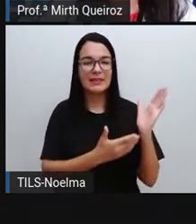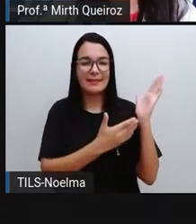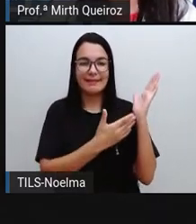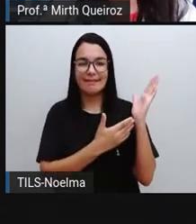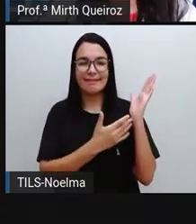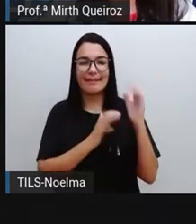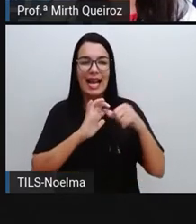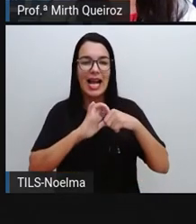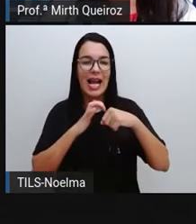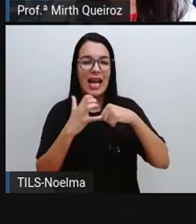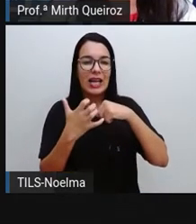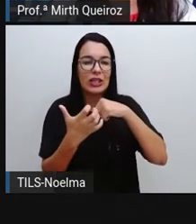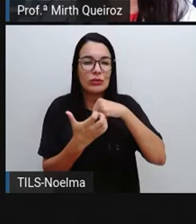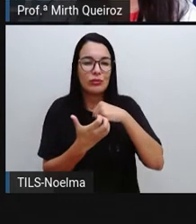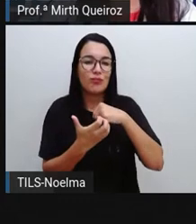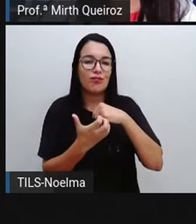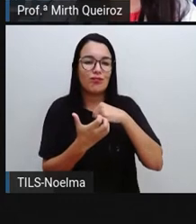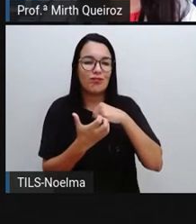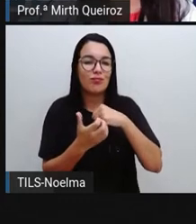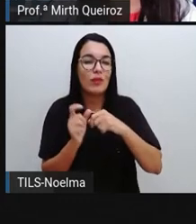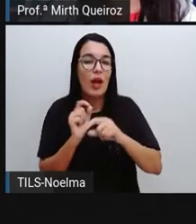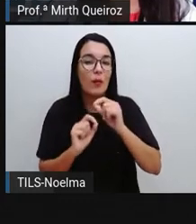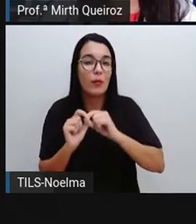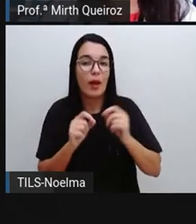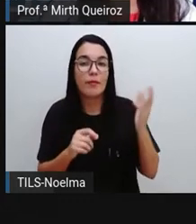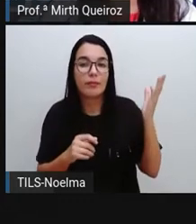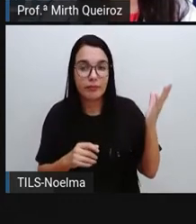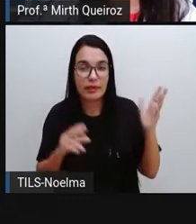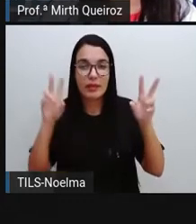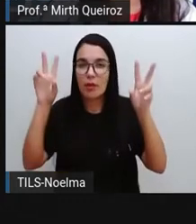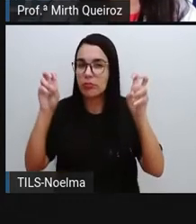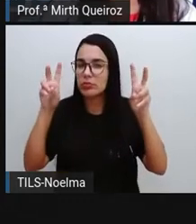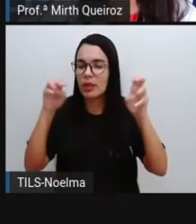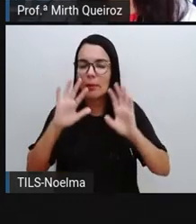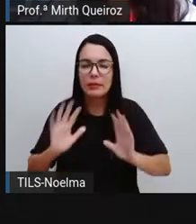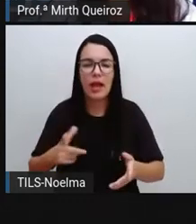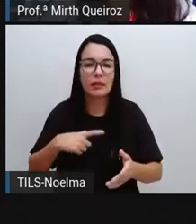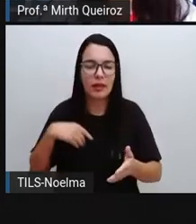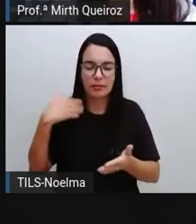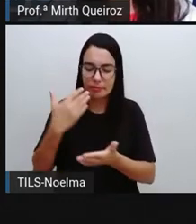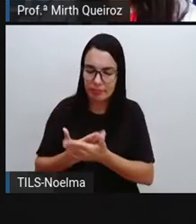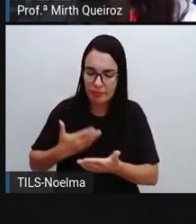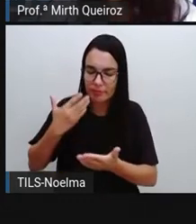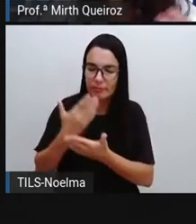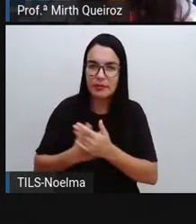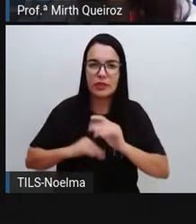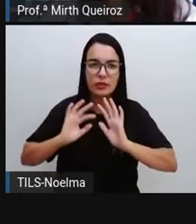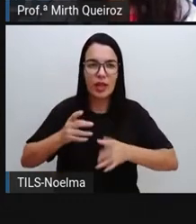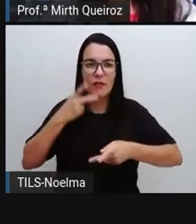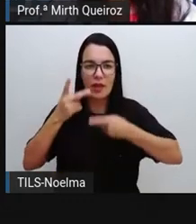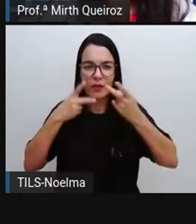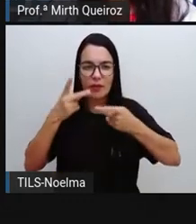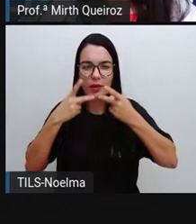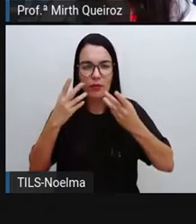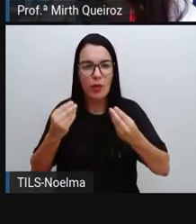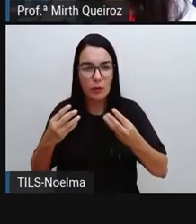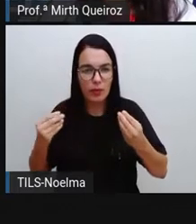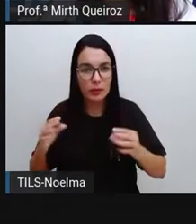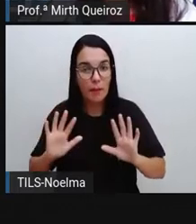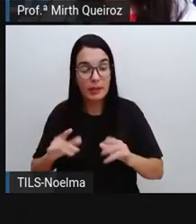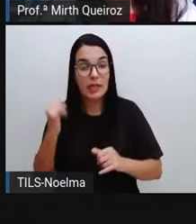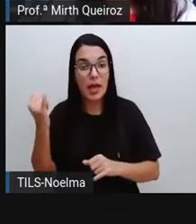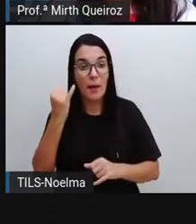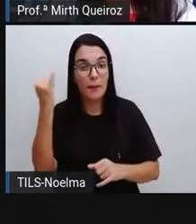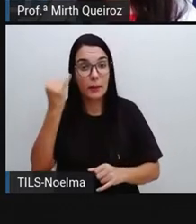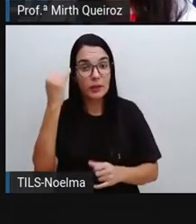sobre o coronavírus. Embora seja um tema que está bastante desgastado, a gente já falou muito, mas é muito importante a